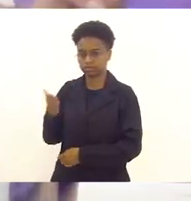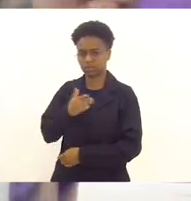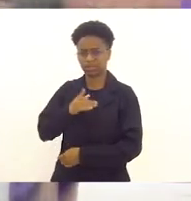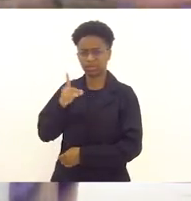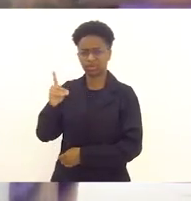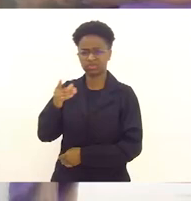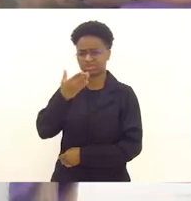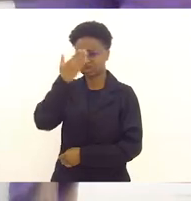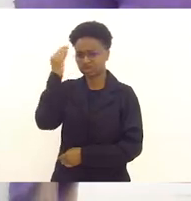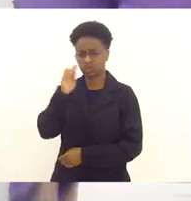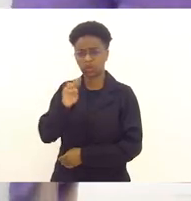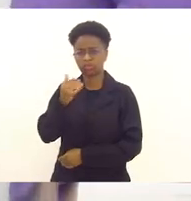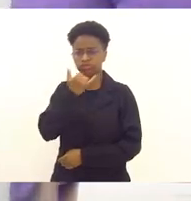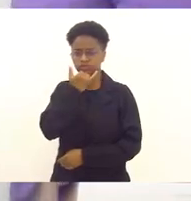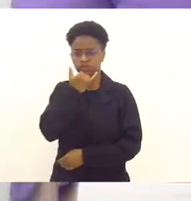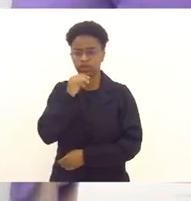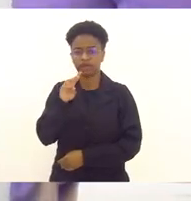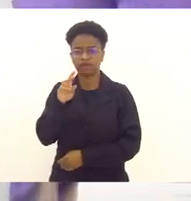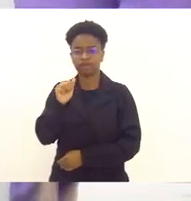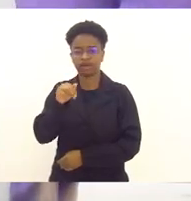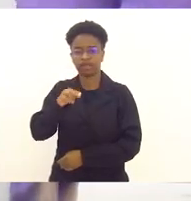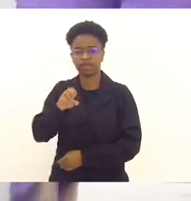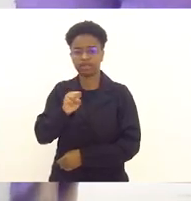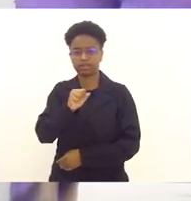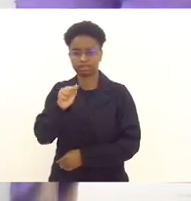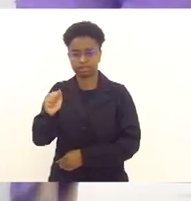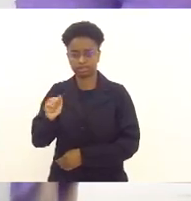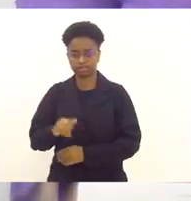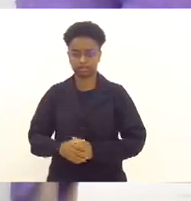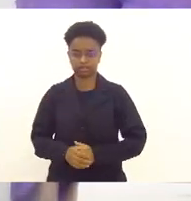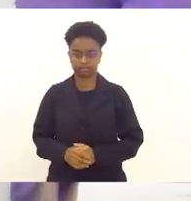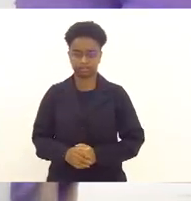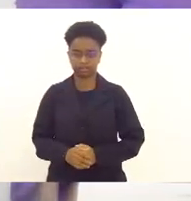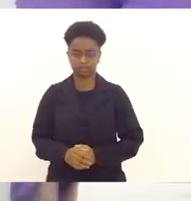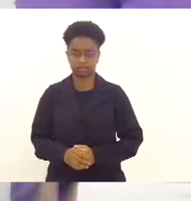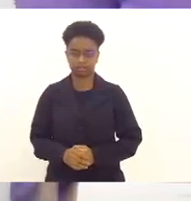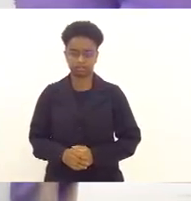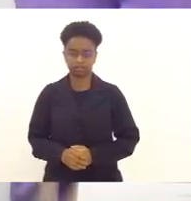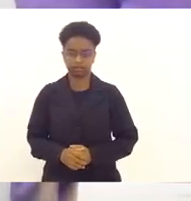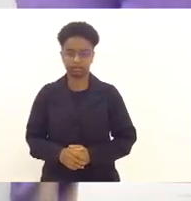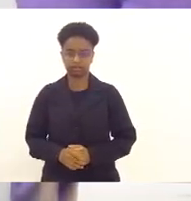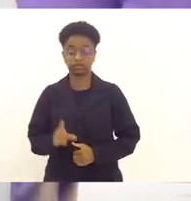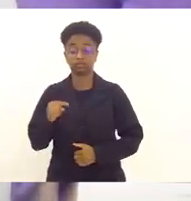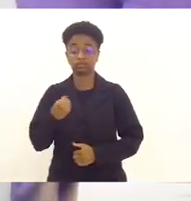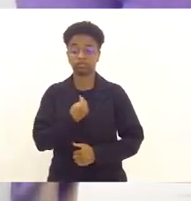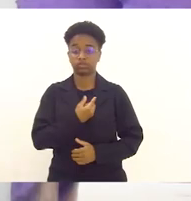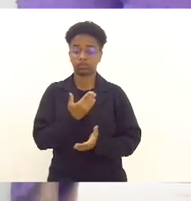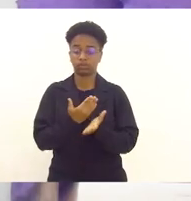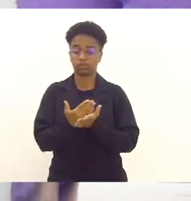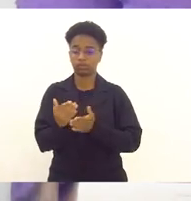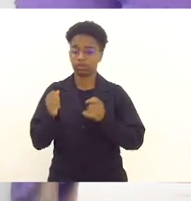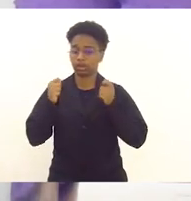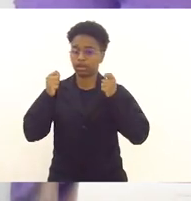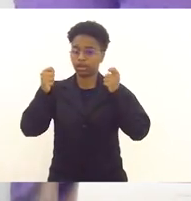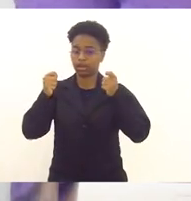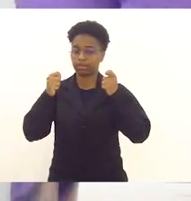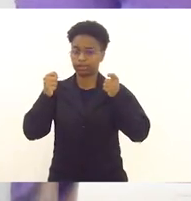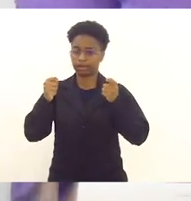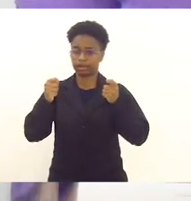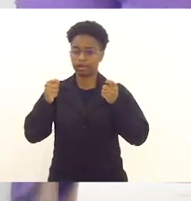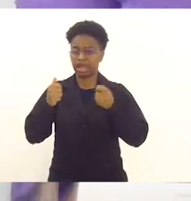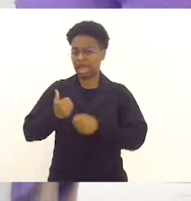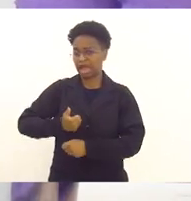esqueci o seu nome Vanessa Vanessa nós iniciamos a campanha do eh Não